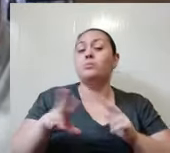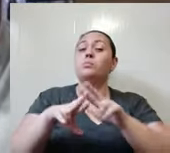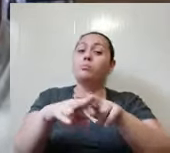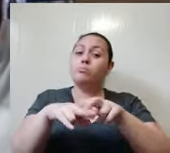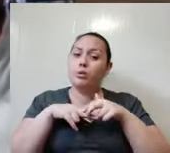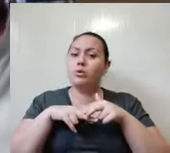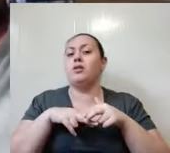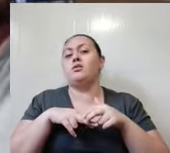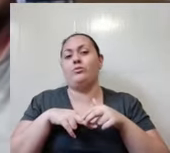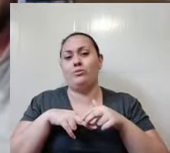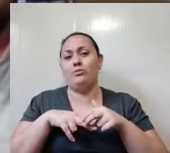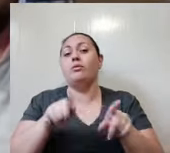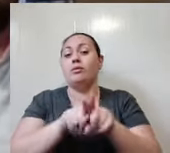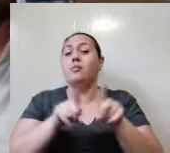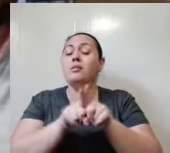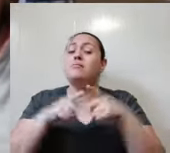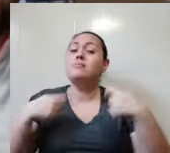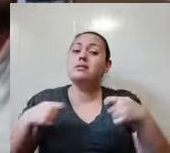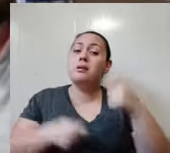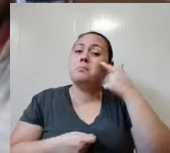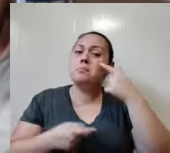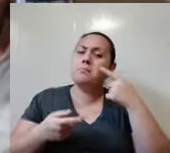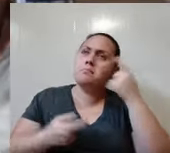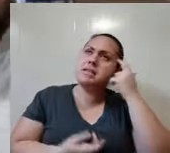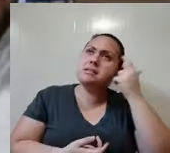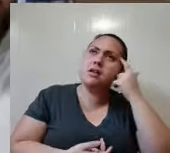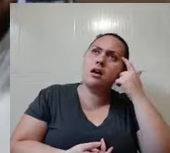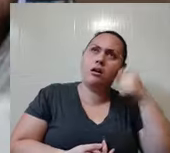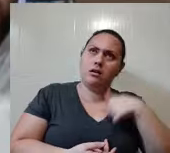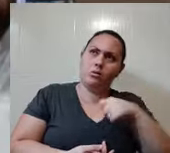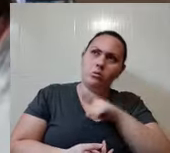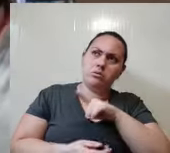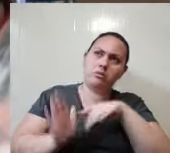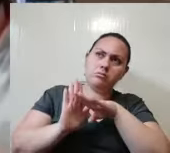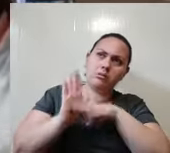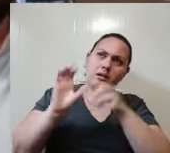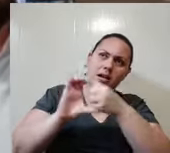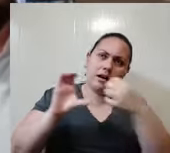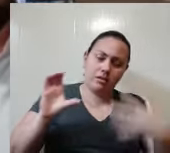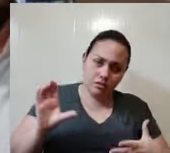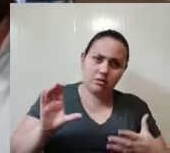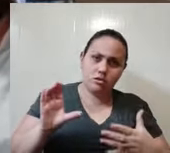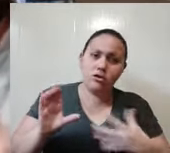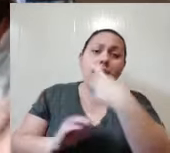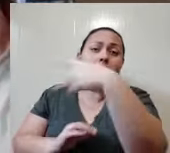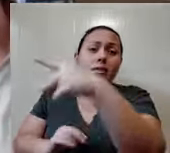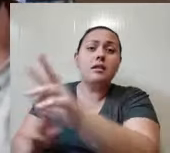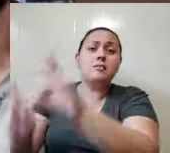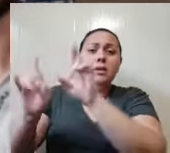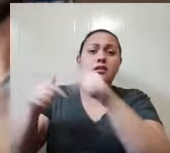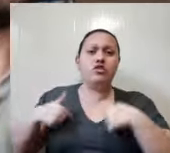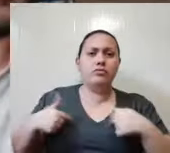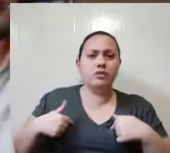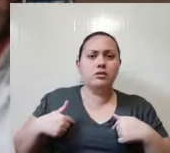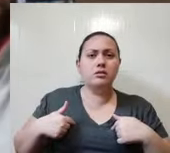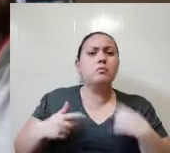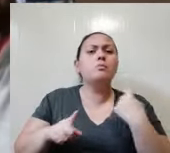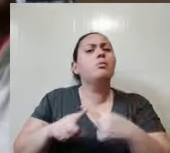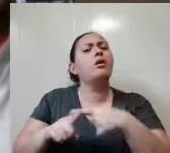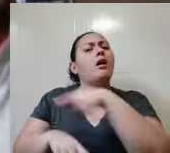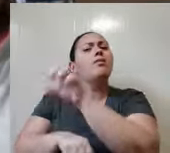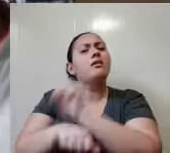diferente. Então, a partir daí, a gente também pode olhar essa expectativa e dizer, por que essa pessoa está esperando isso